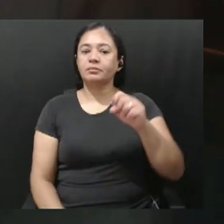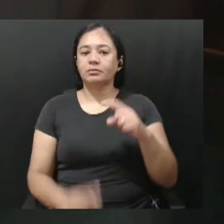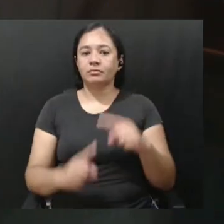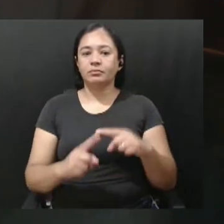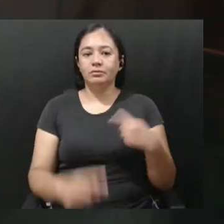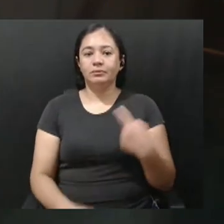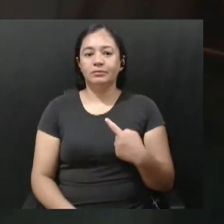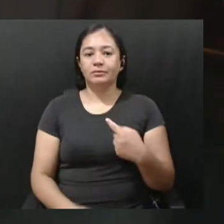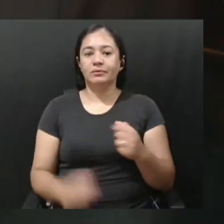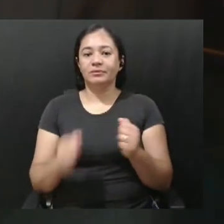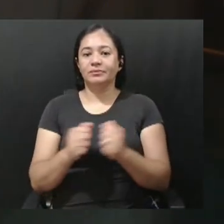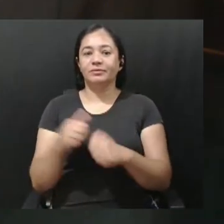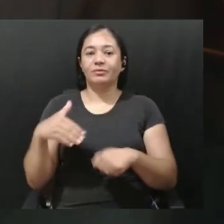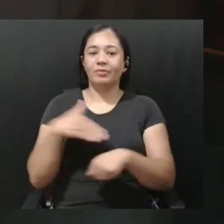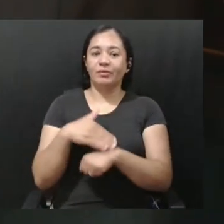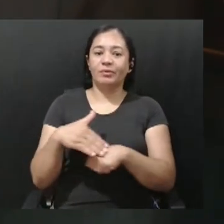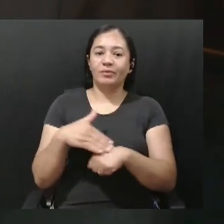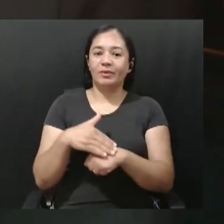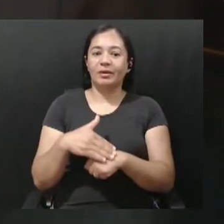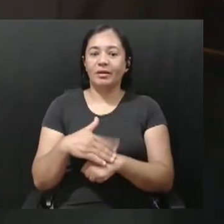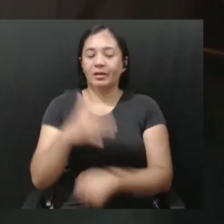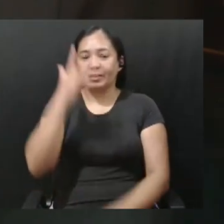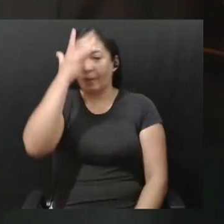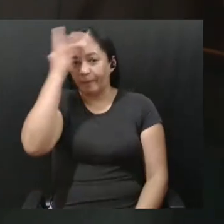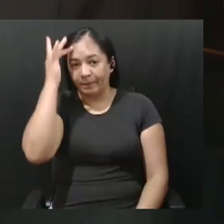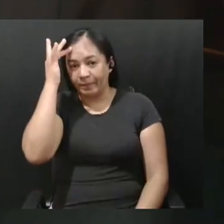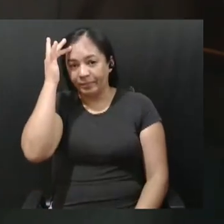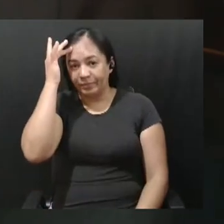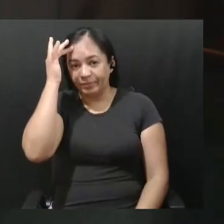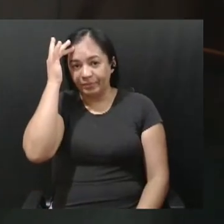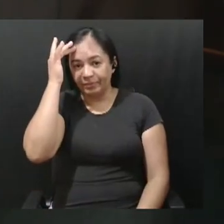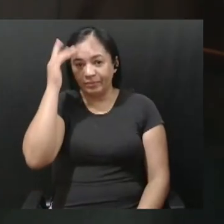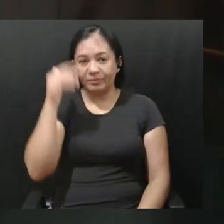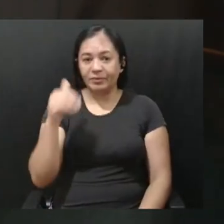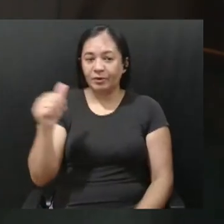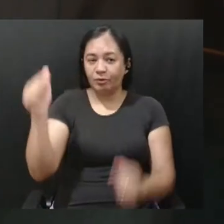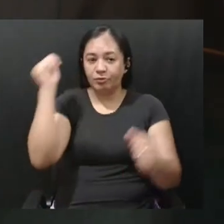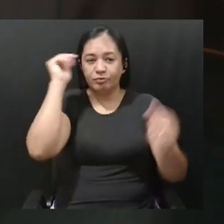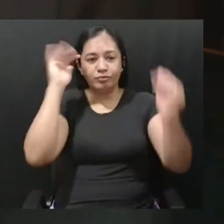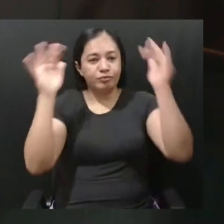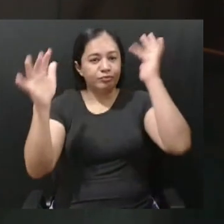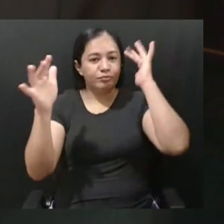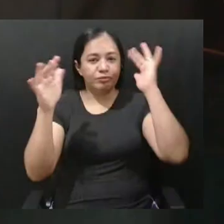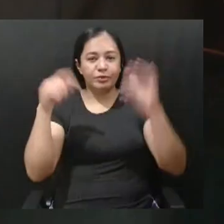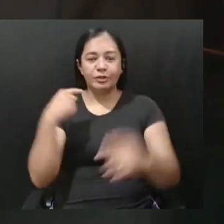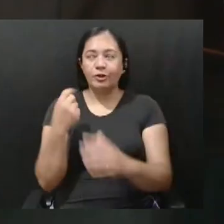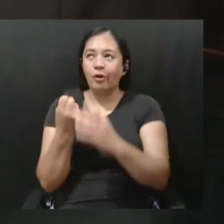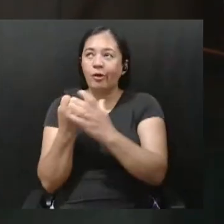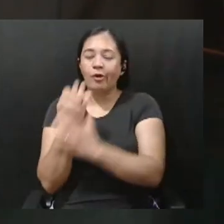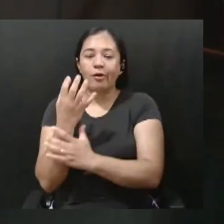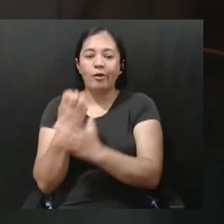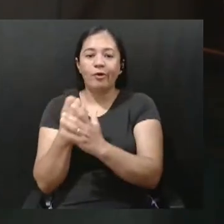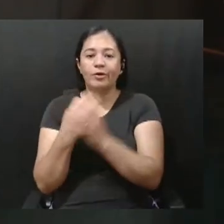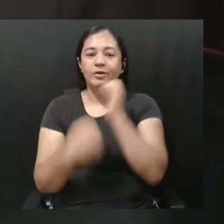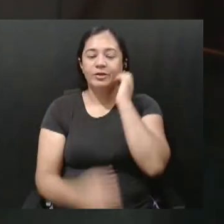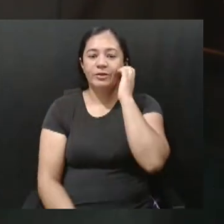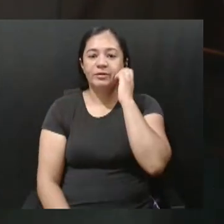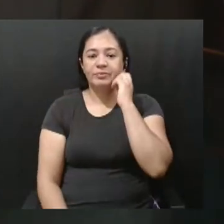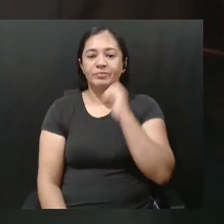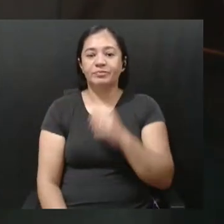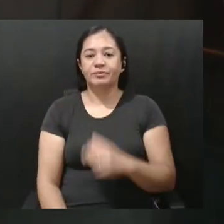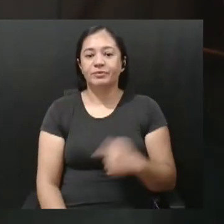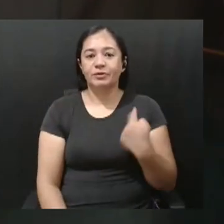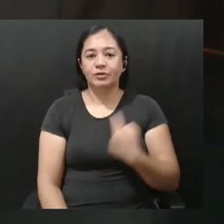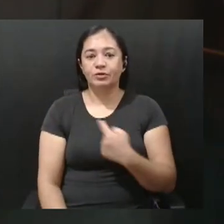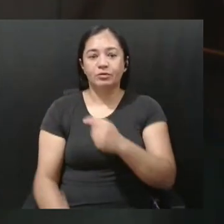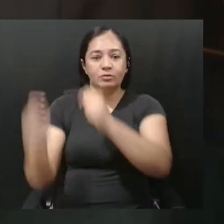né, pessoais, as nossas conversas imaginárias. Uhum. A gente cria, né, situações no nosso cérebro, nós,